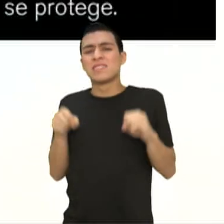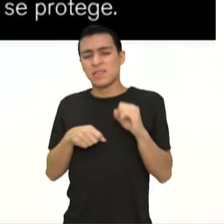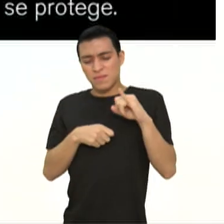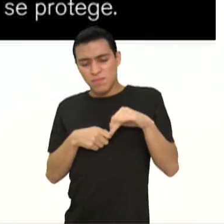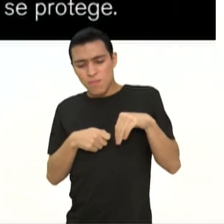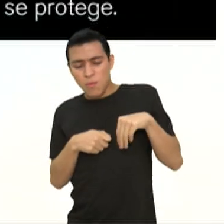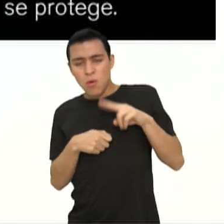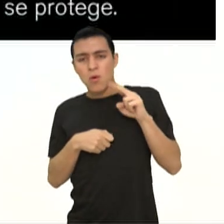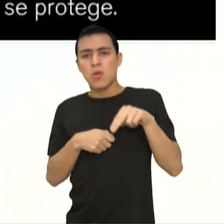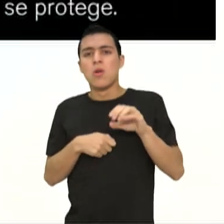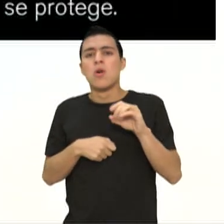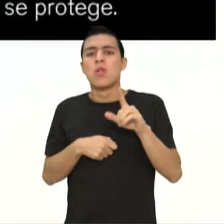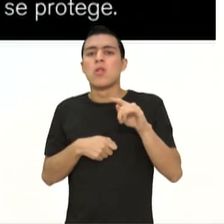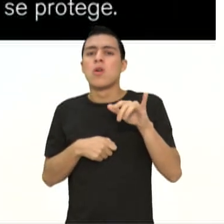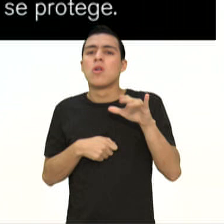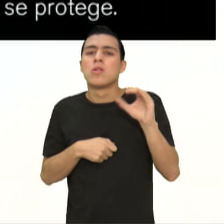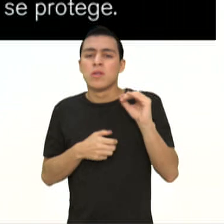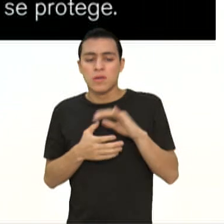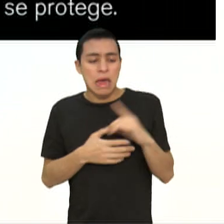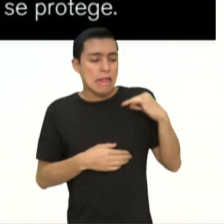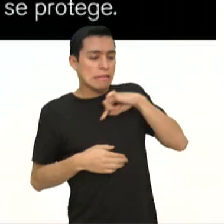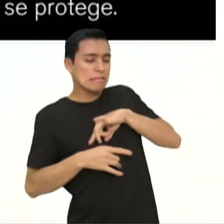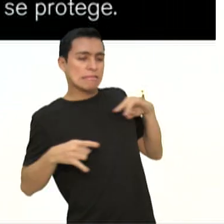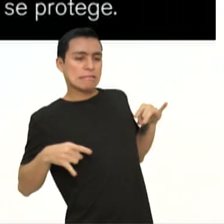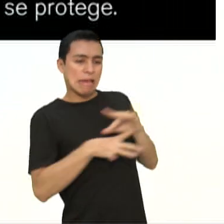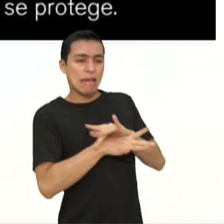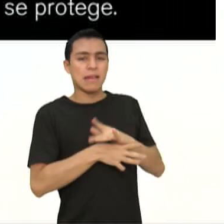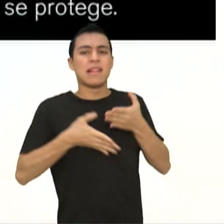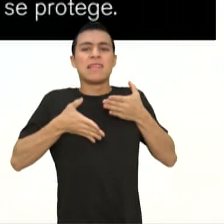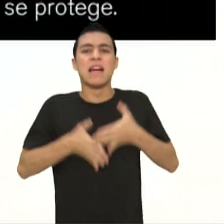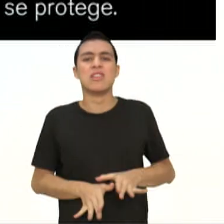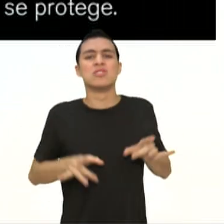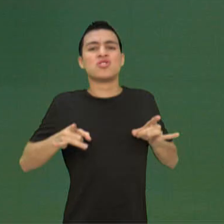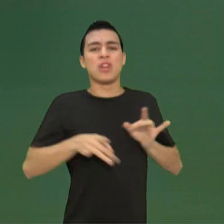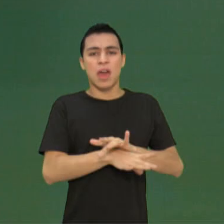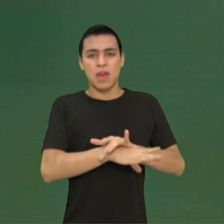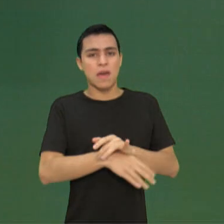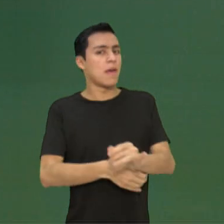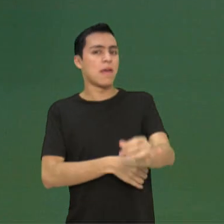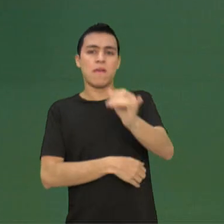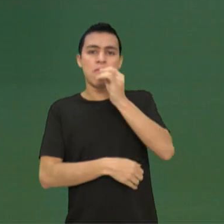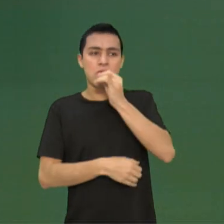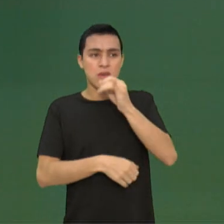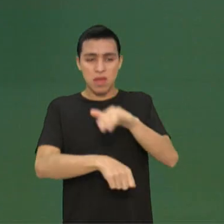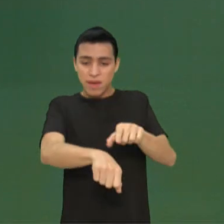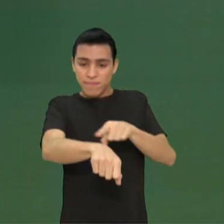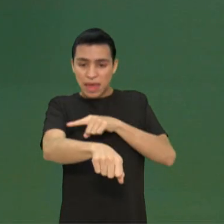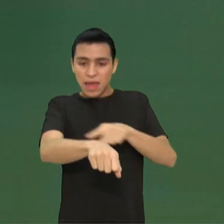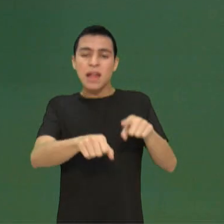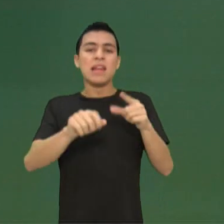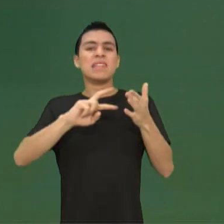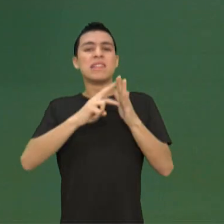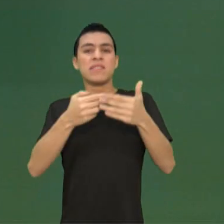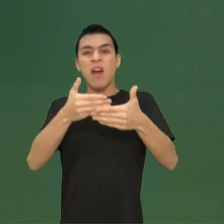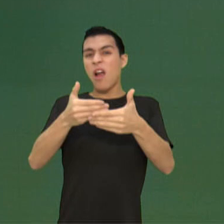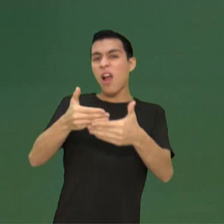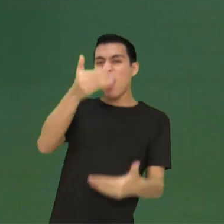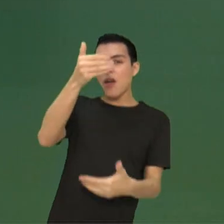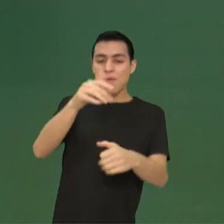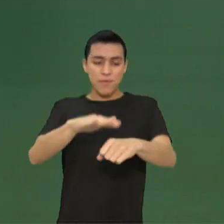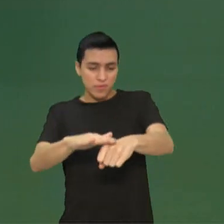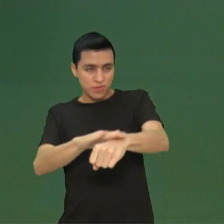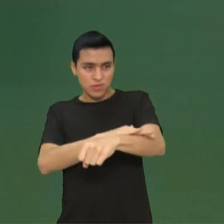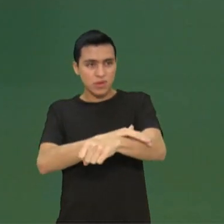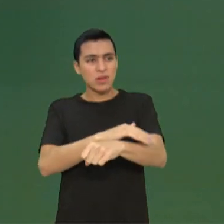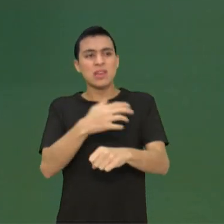Inata. Quer dizer o quê? Você nasceu com ela. Por exemplo, a nossa pele é uma barreira. Ela tem